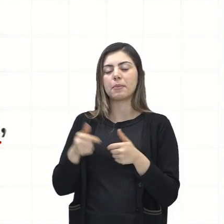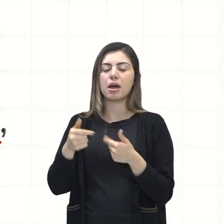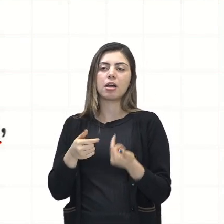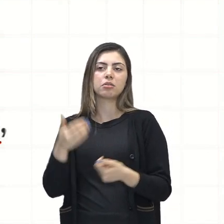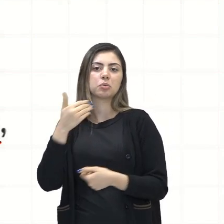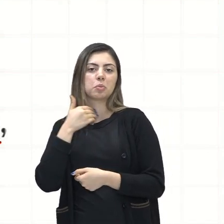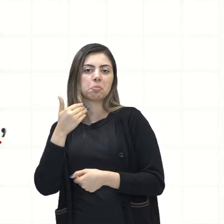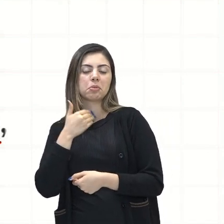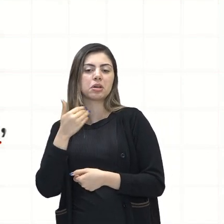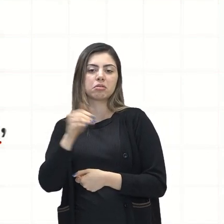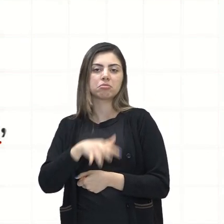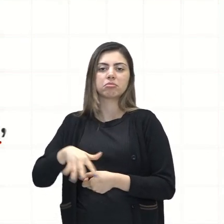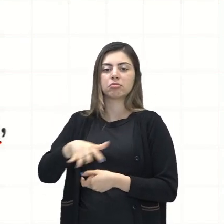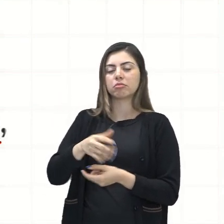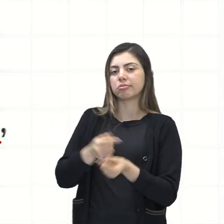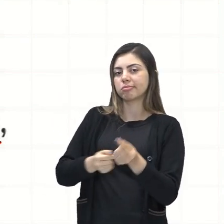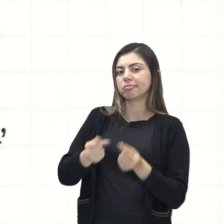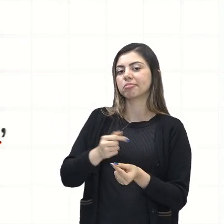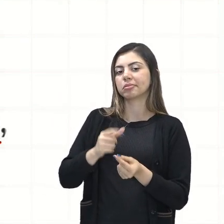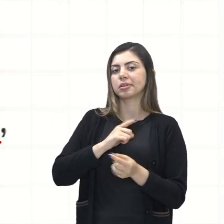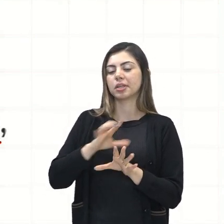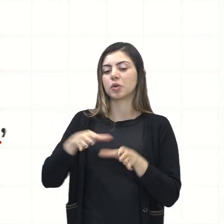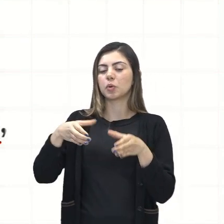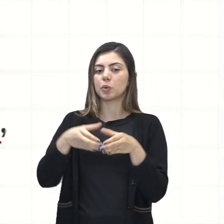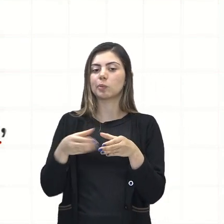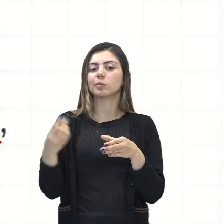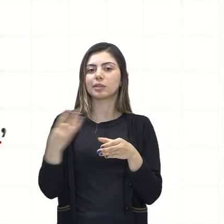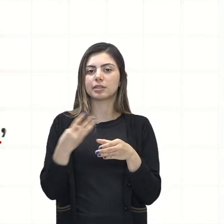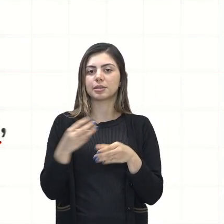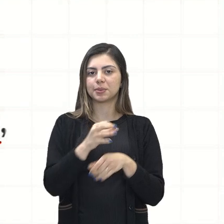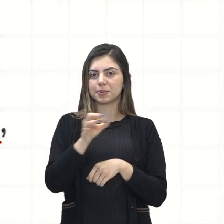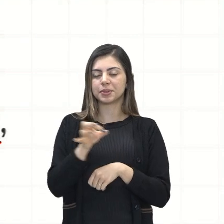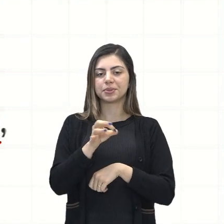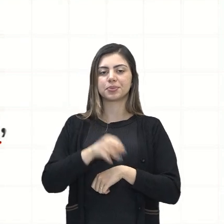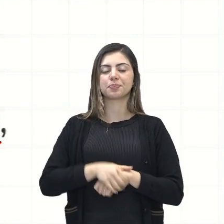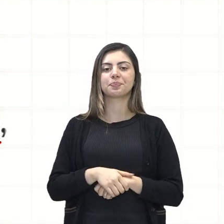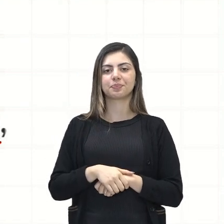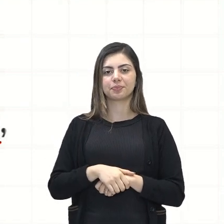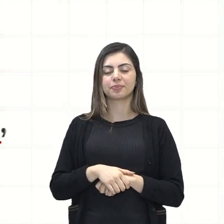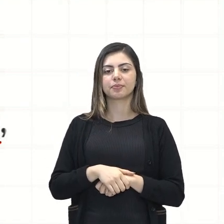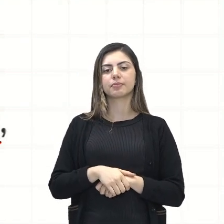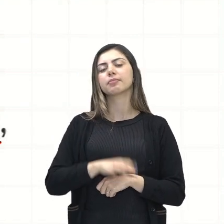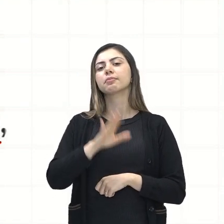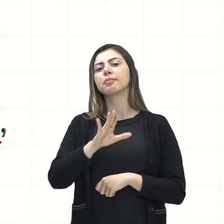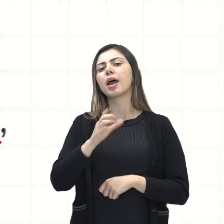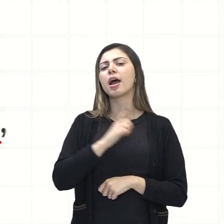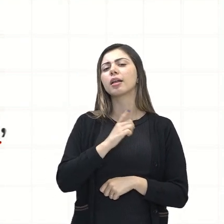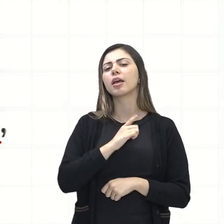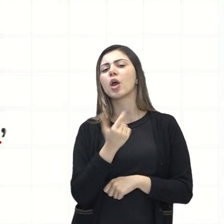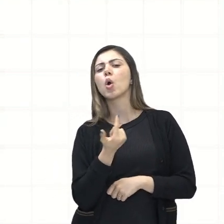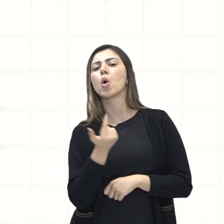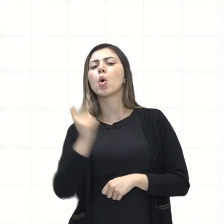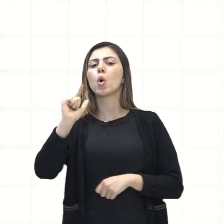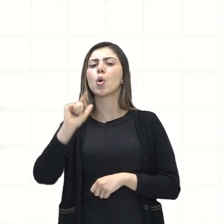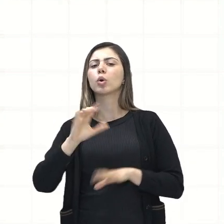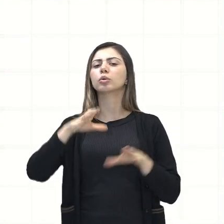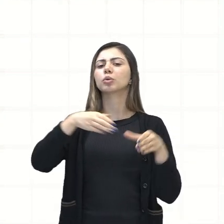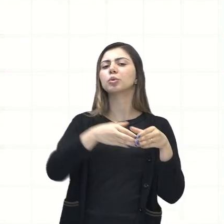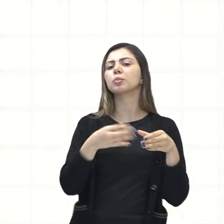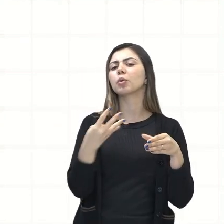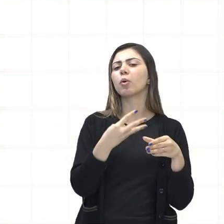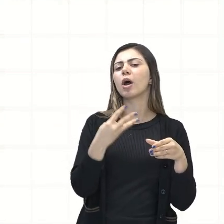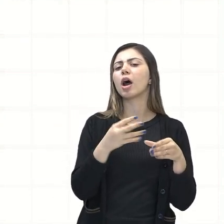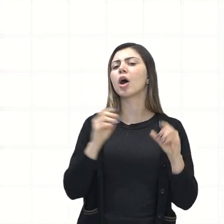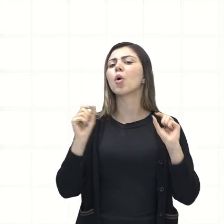bancos, as casas de câmbio, compõem o que nós chamamos de setor terciário, certo? Agora a gente vai ver o setor quaternário, que